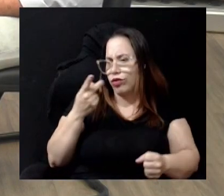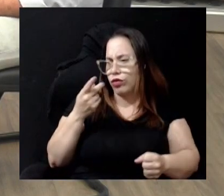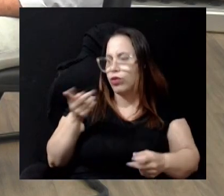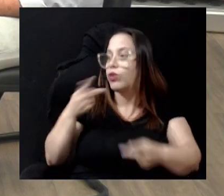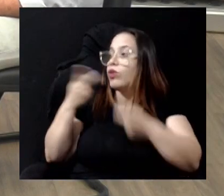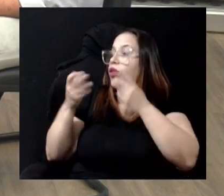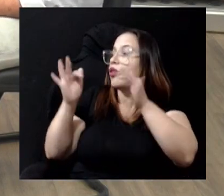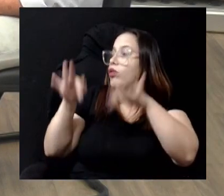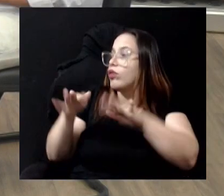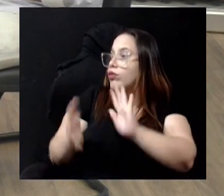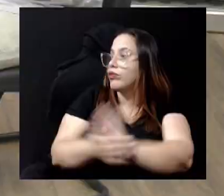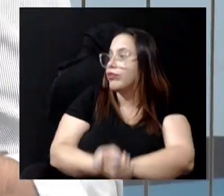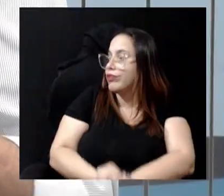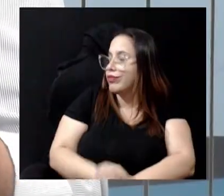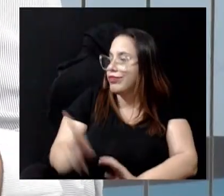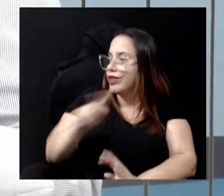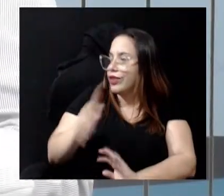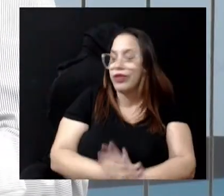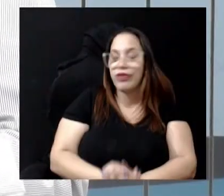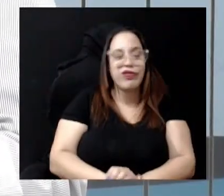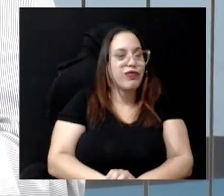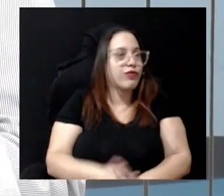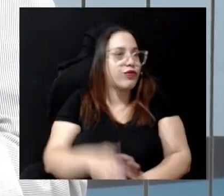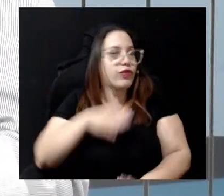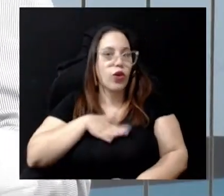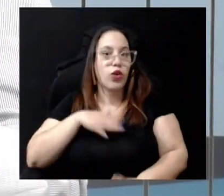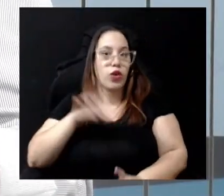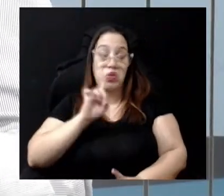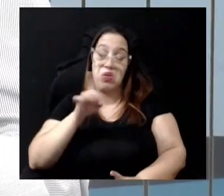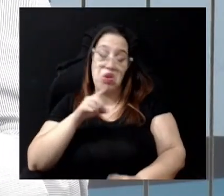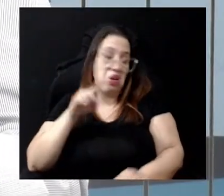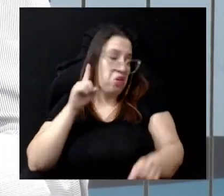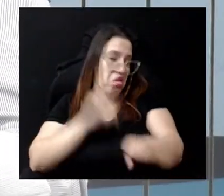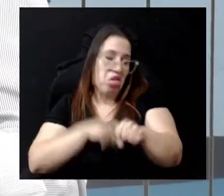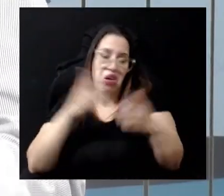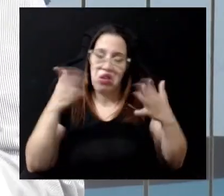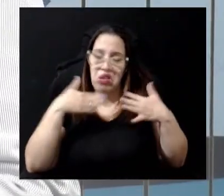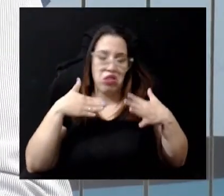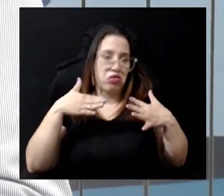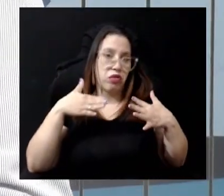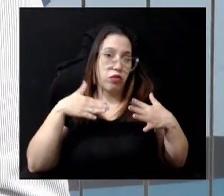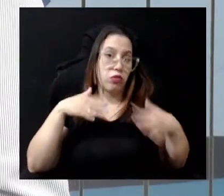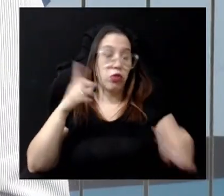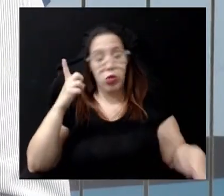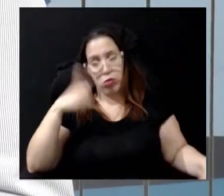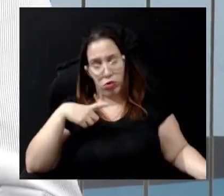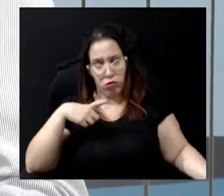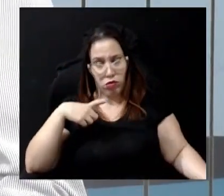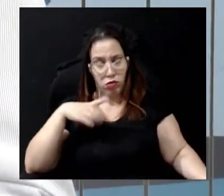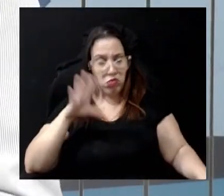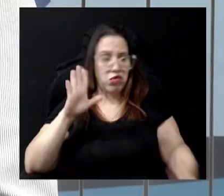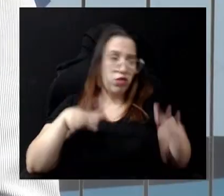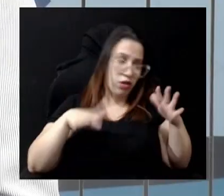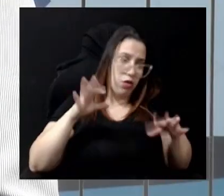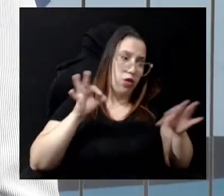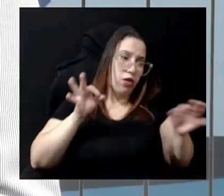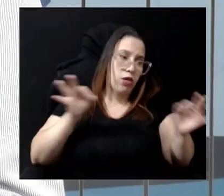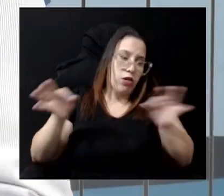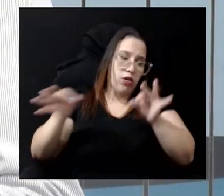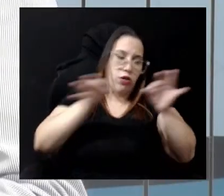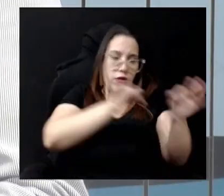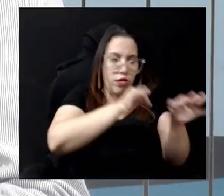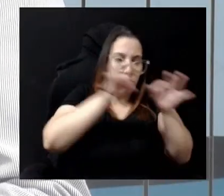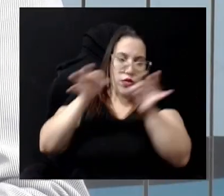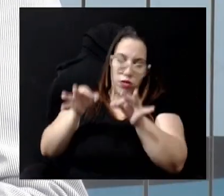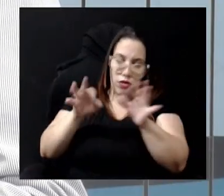gentileza, professor. Gostar ou não do horário de verão, é claro que é muito pessoal e depende muito da rotina de cada um e como cada um usa o seu tempo.